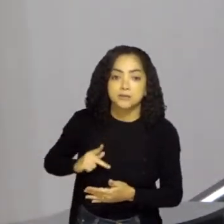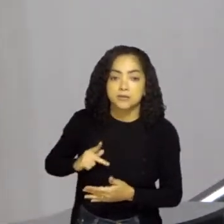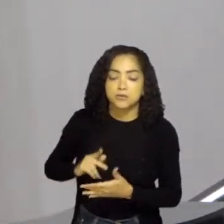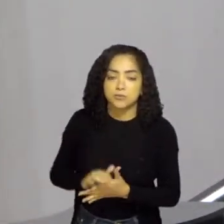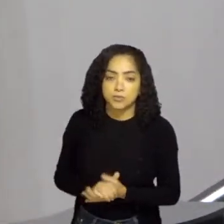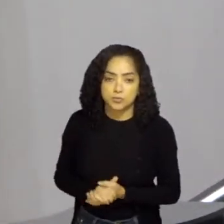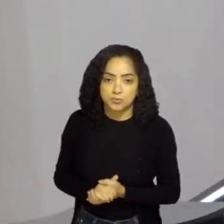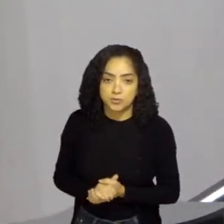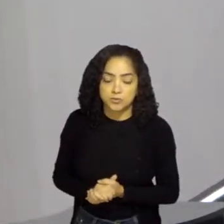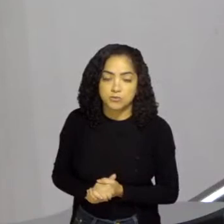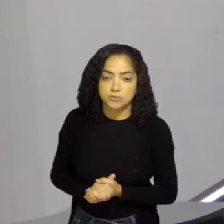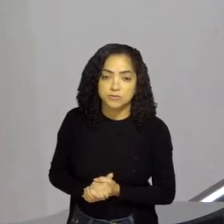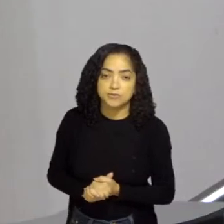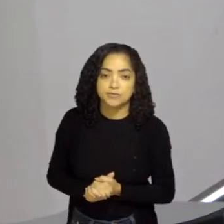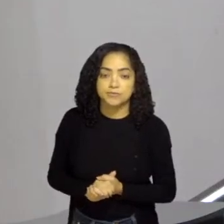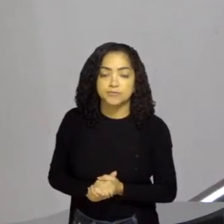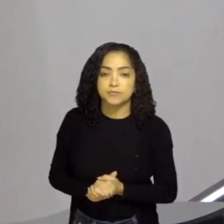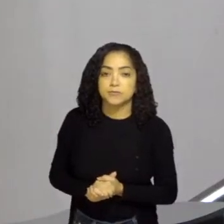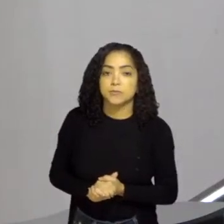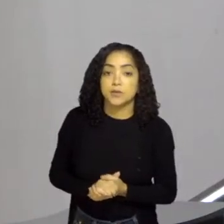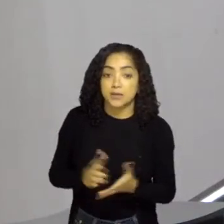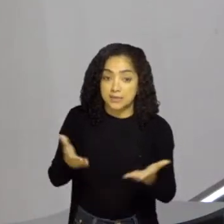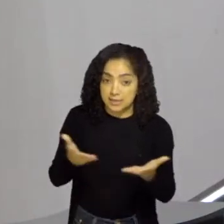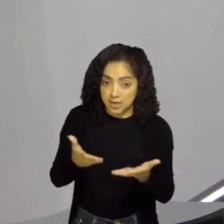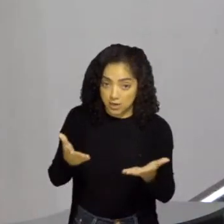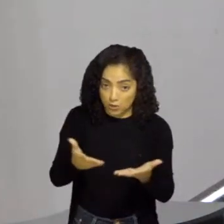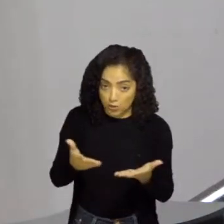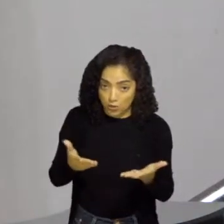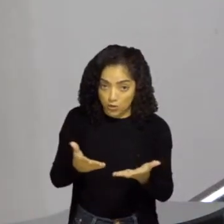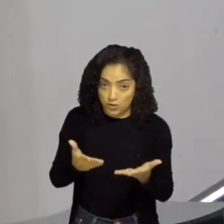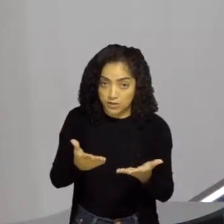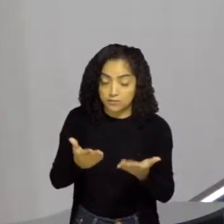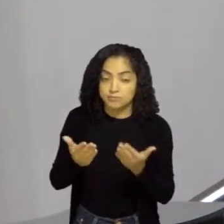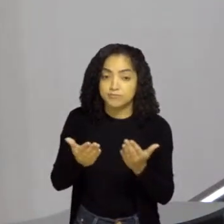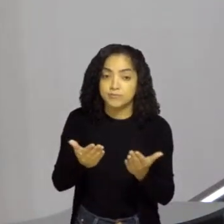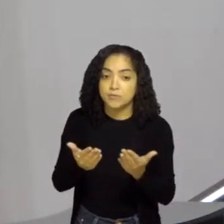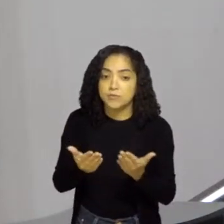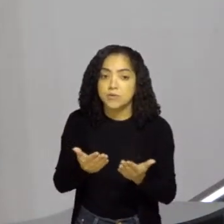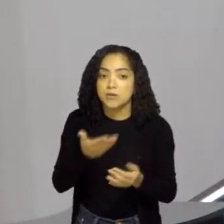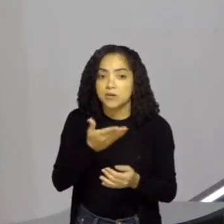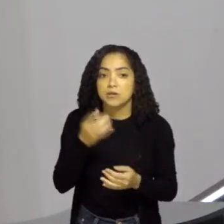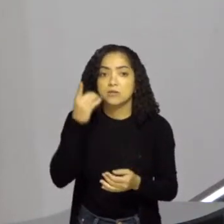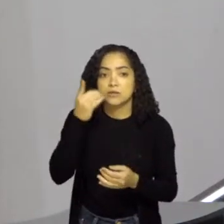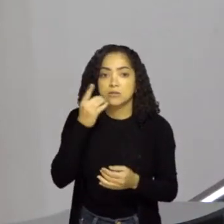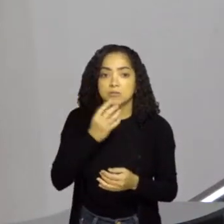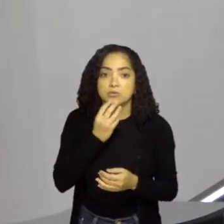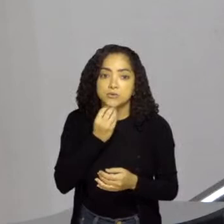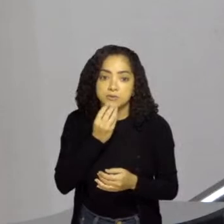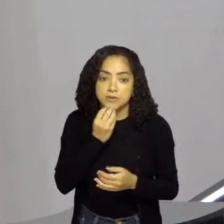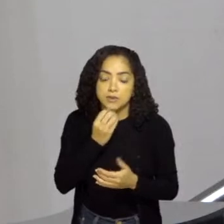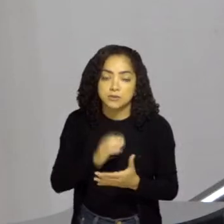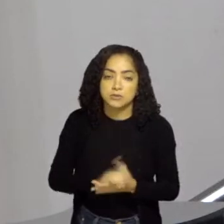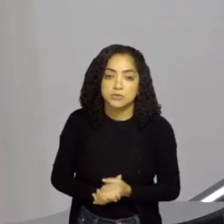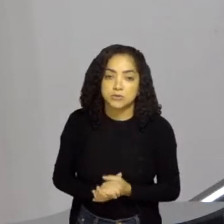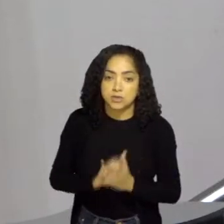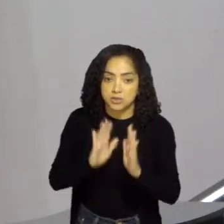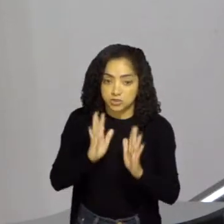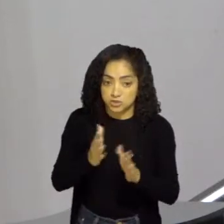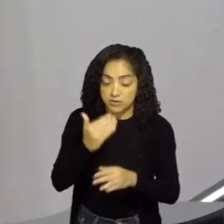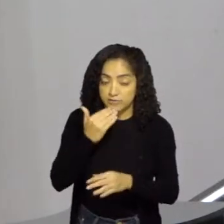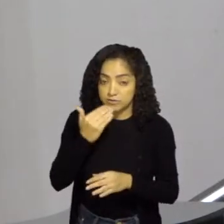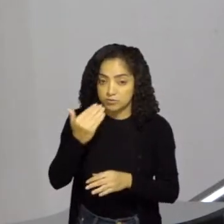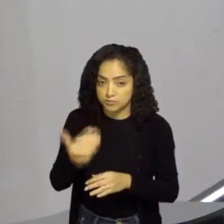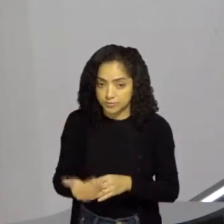e está agora em vistas aí o deputado Marquito, e eu já fiz um pedido a